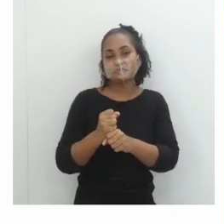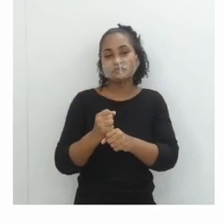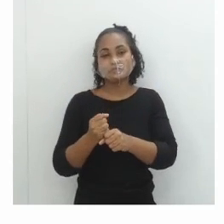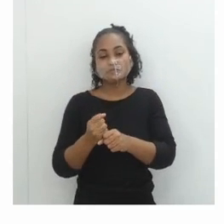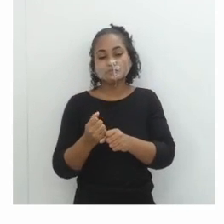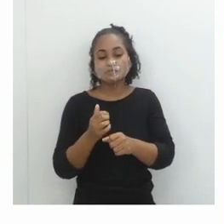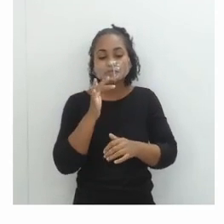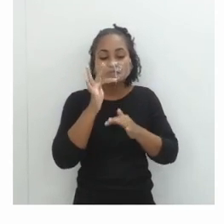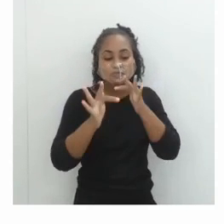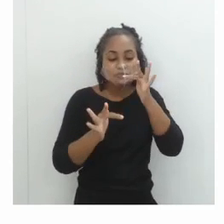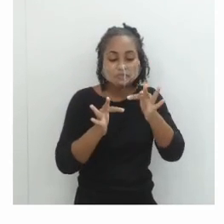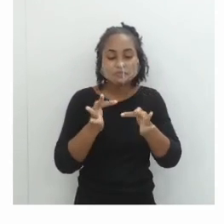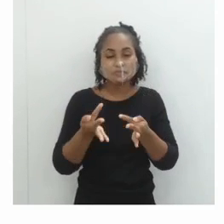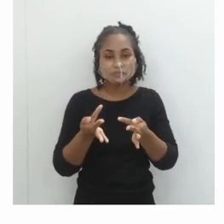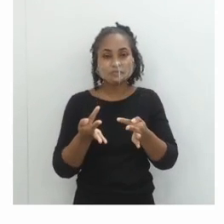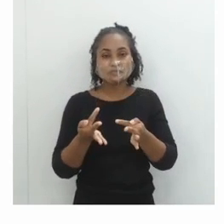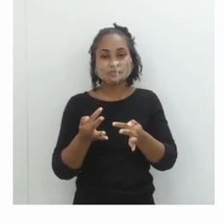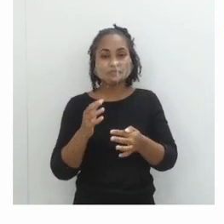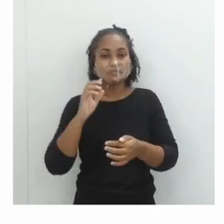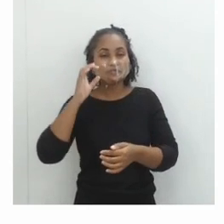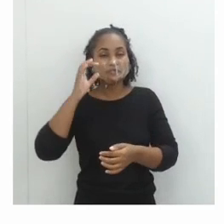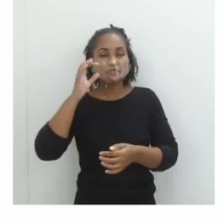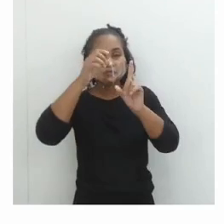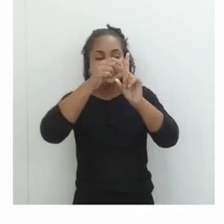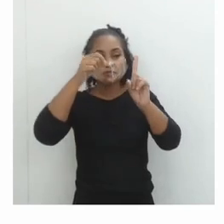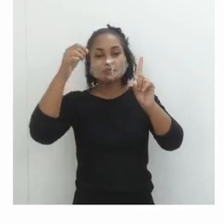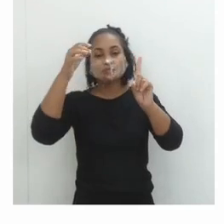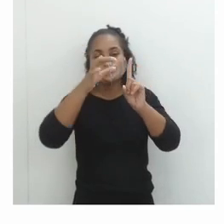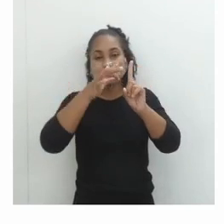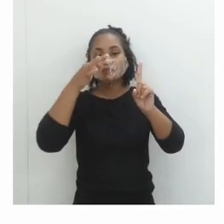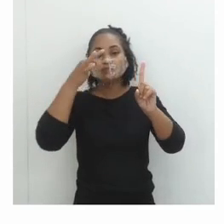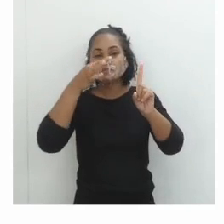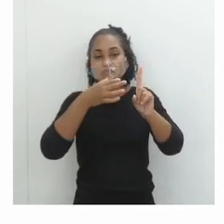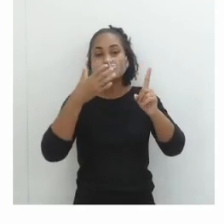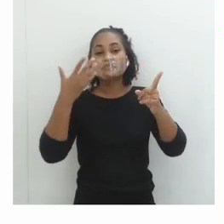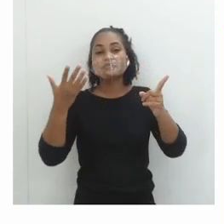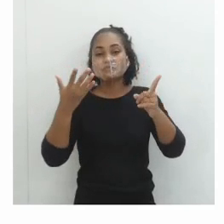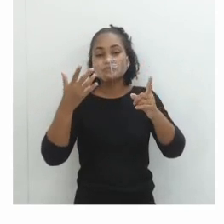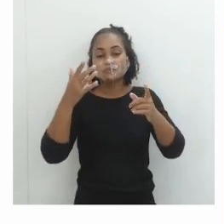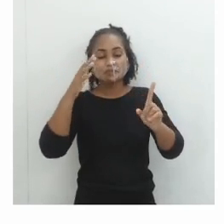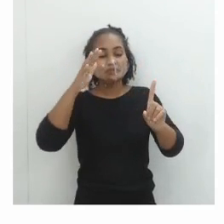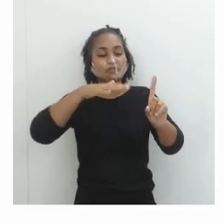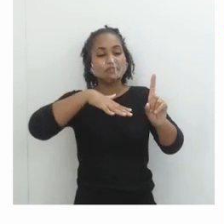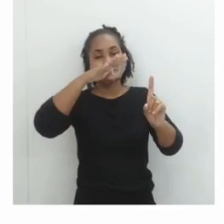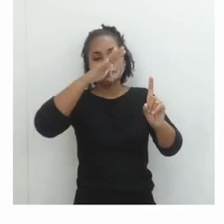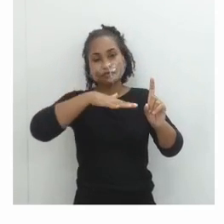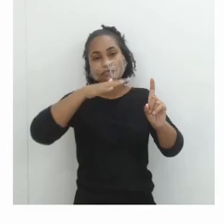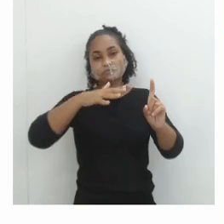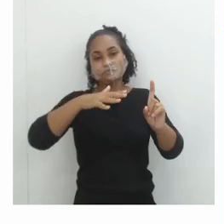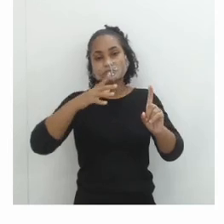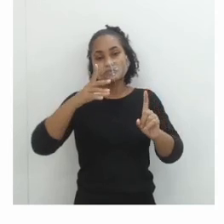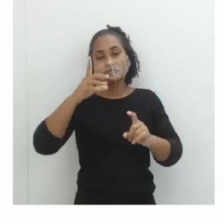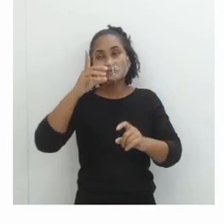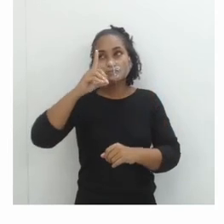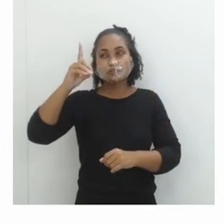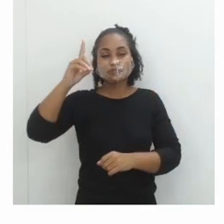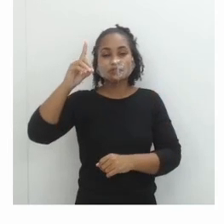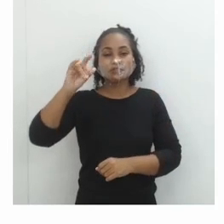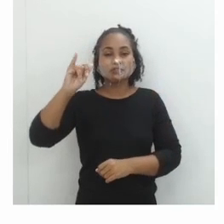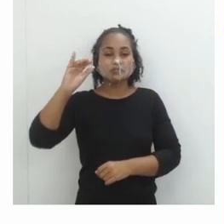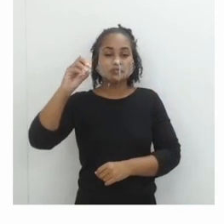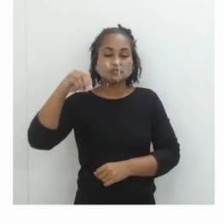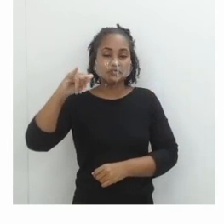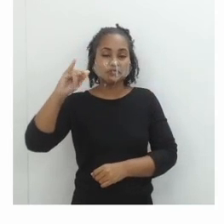para comemorar a colheita da uva e homenagear o deus do vinho, que era o deus Dionísio. Então essas festas duravam